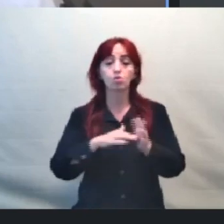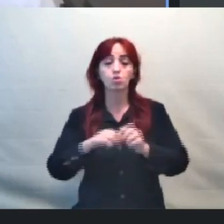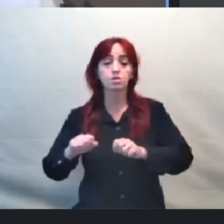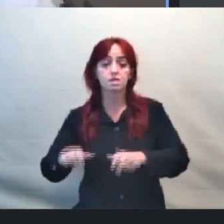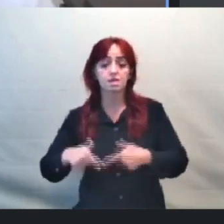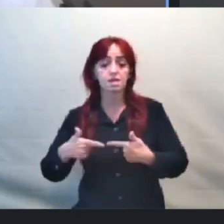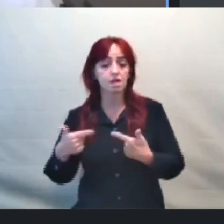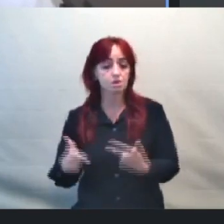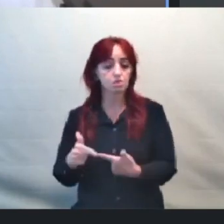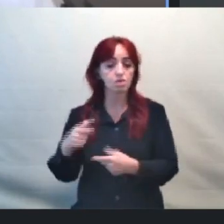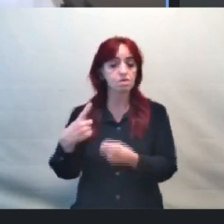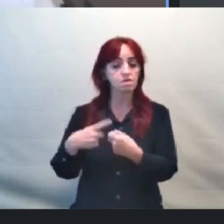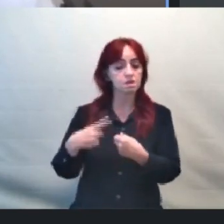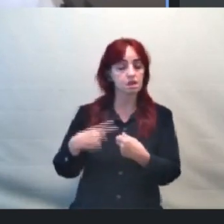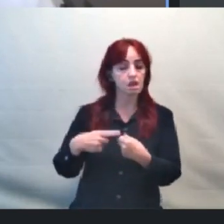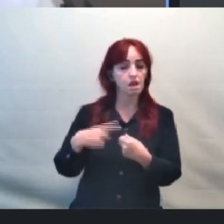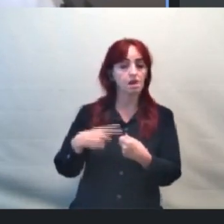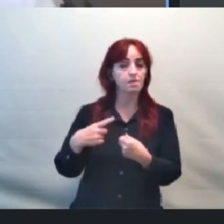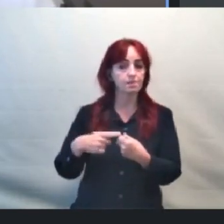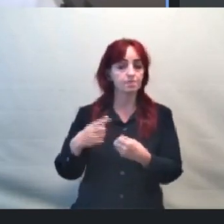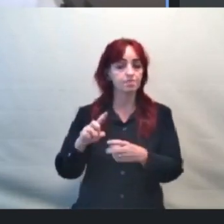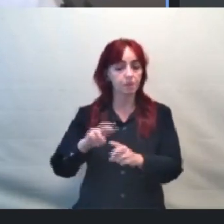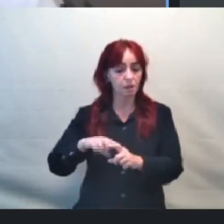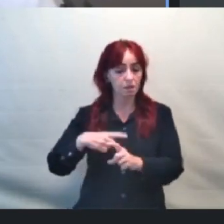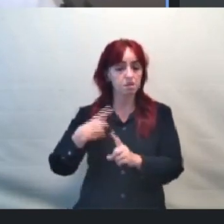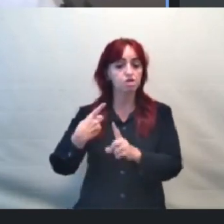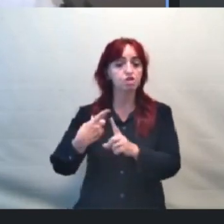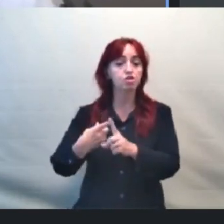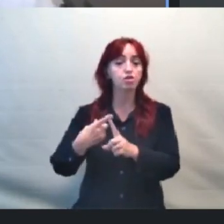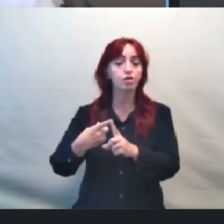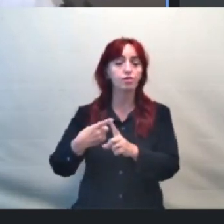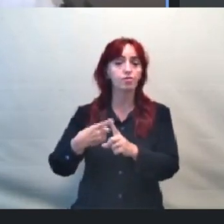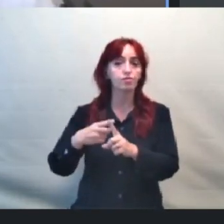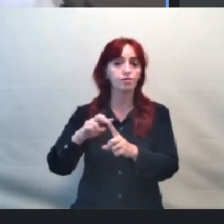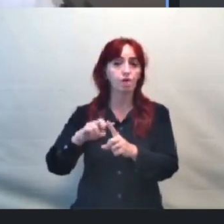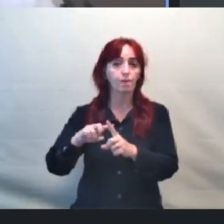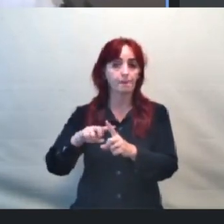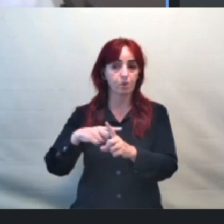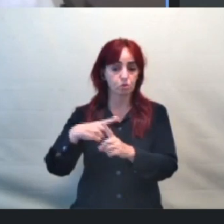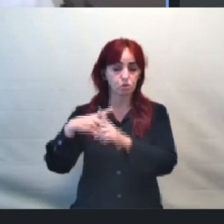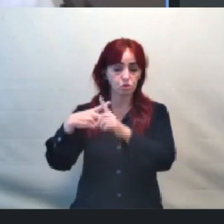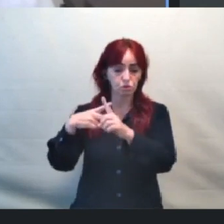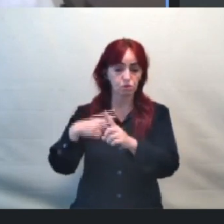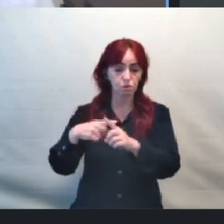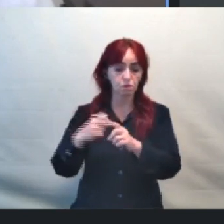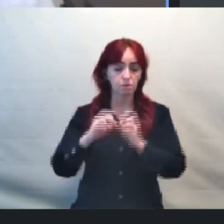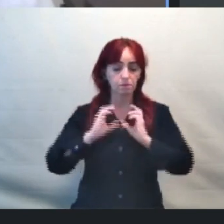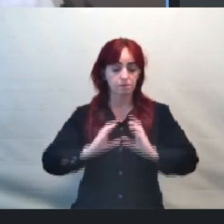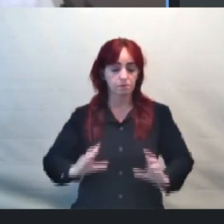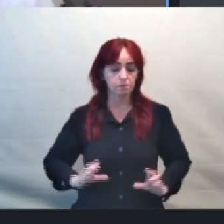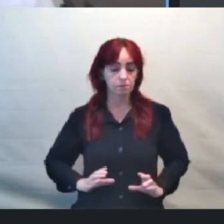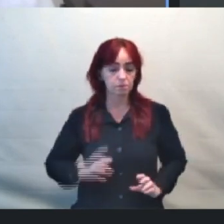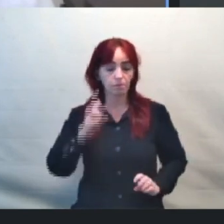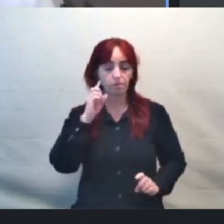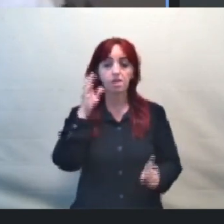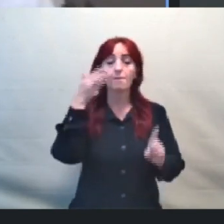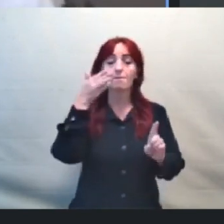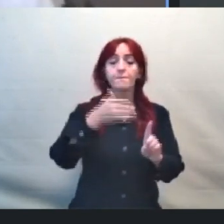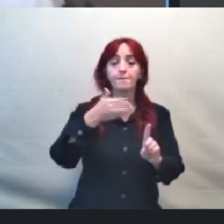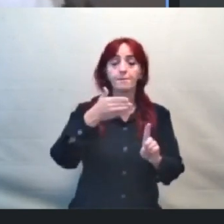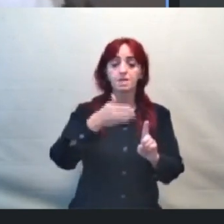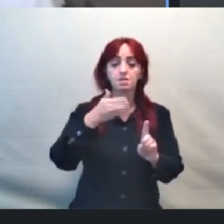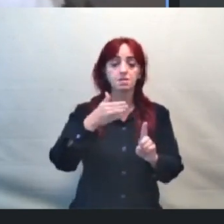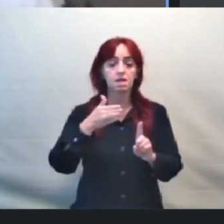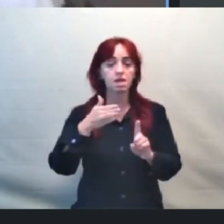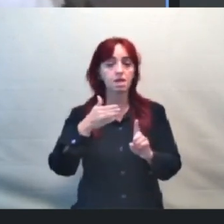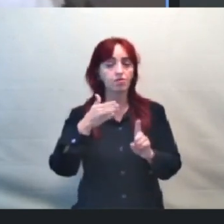ações afirmativas em prol da cidadania, a gente quantifica metas específicas,